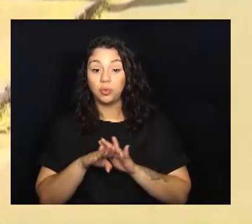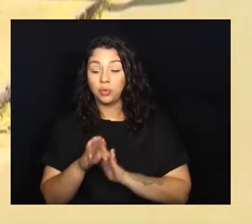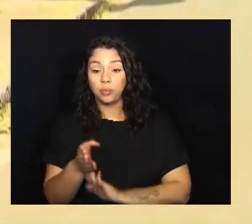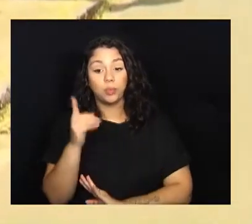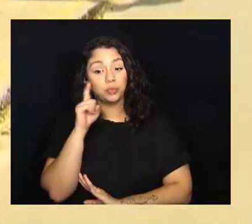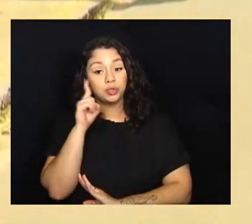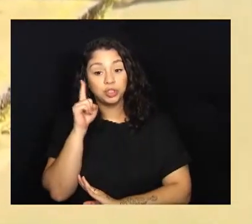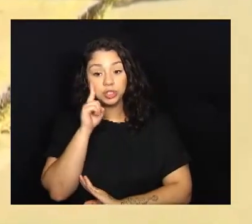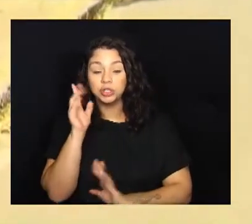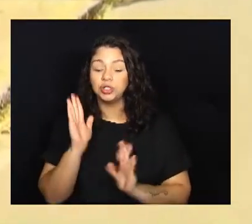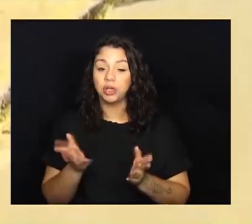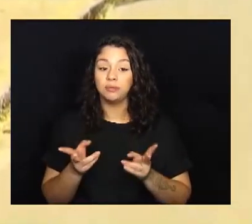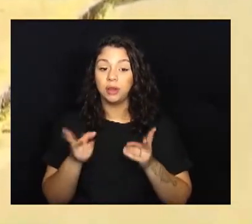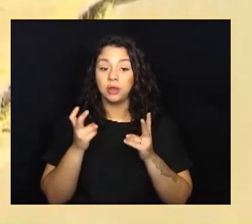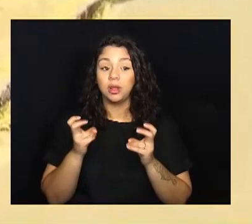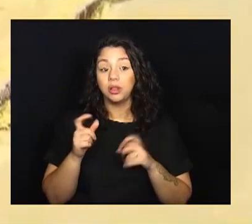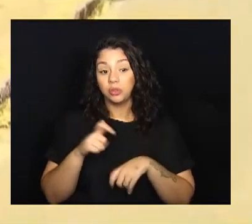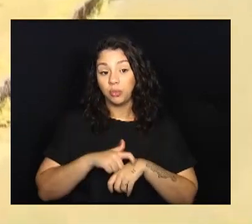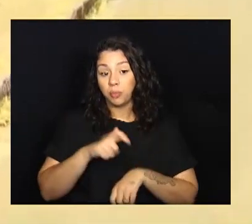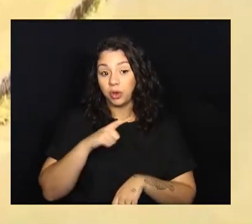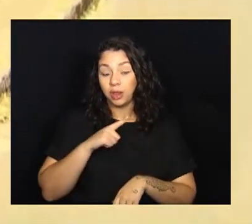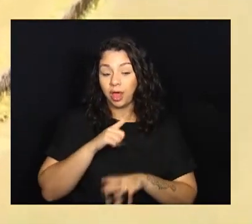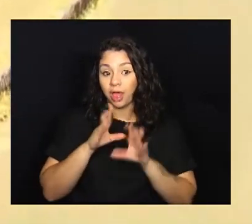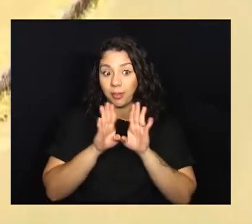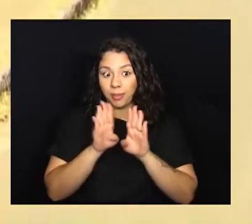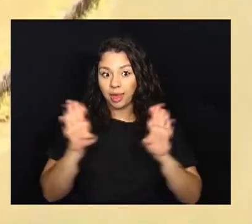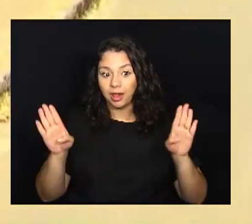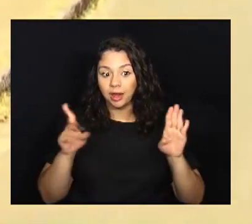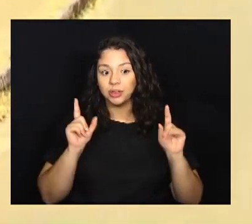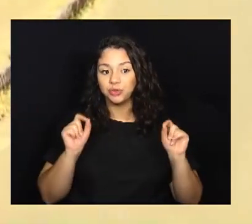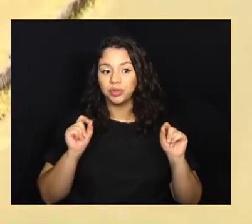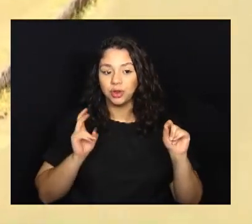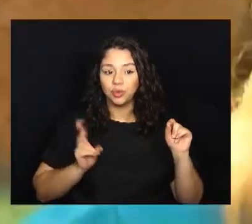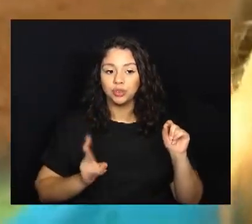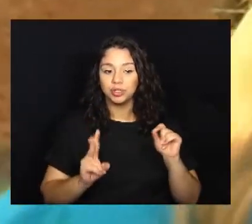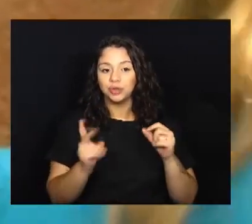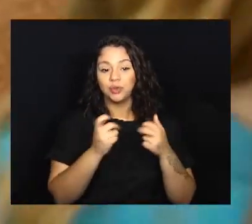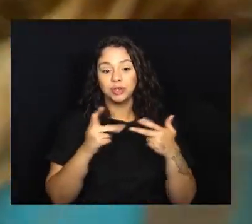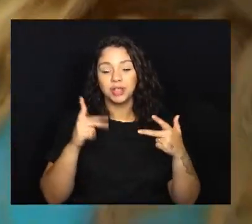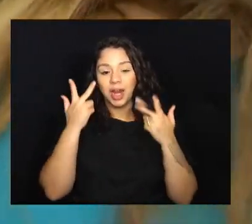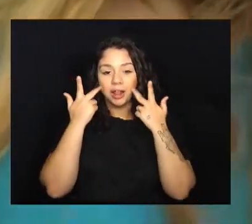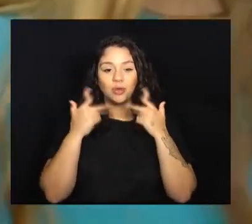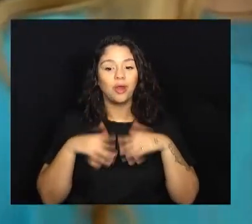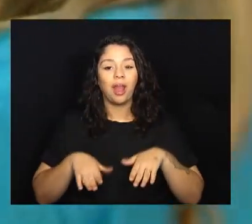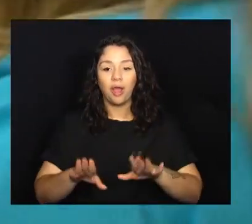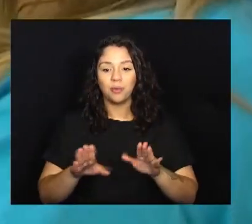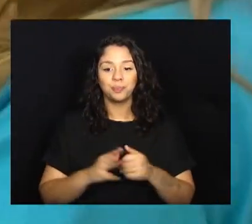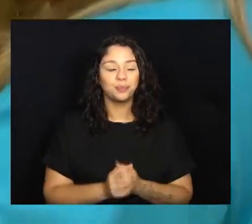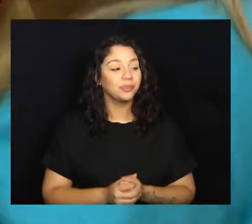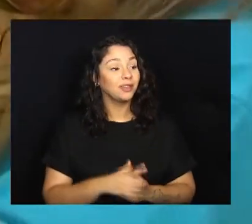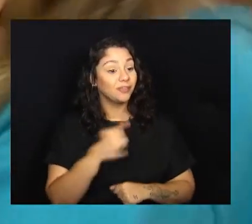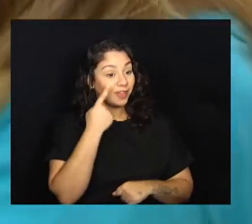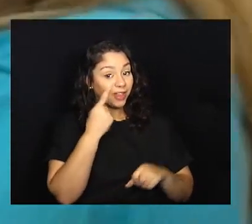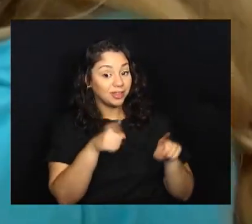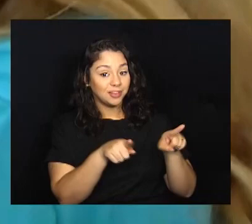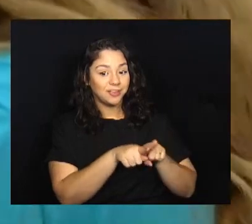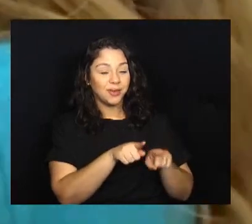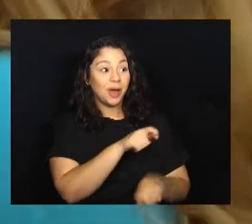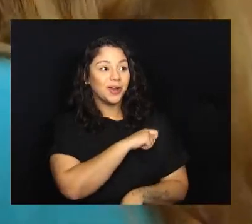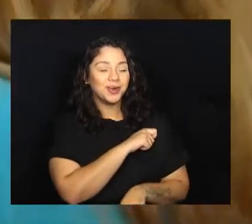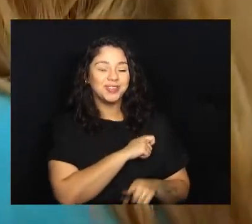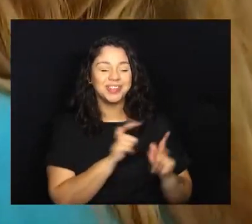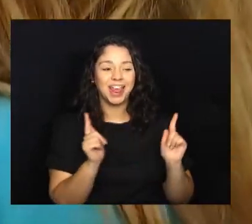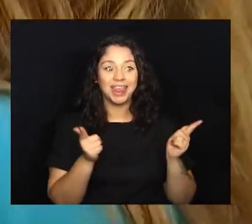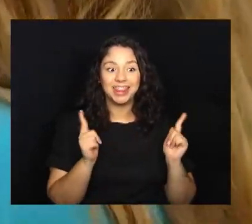dia. Então, quando passa para a parede, só vai seguindo o que é naturalmente, né? E a gente vê que os alunos ficam bem